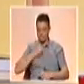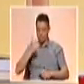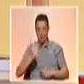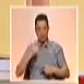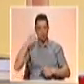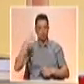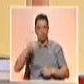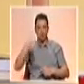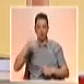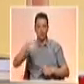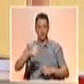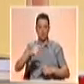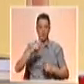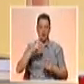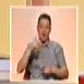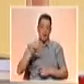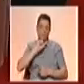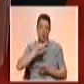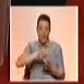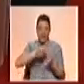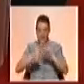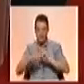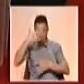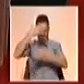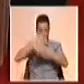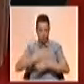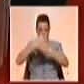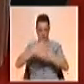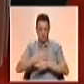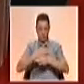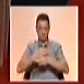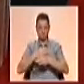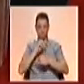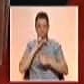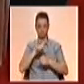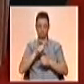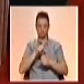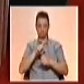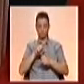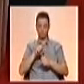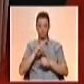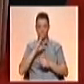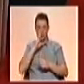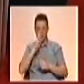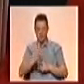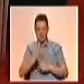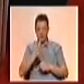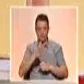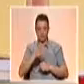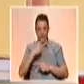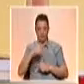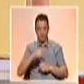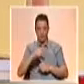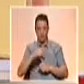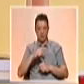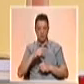seu dia-a-dia e com pequenas alterações do seu comportamento, a sua pegada ecológica, e torná-la mais pequena, mais